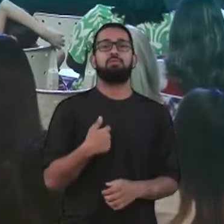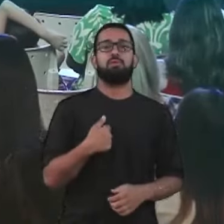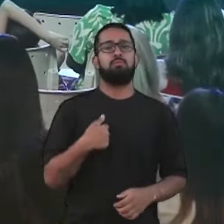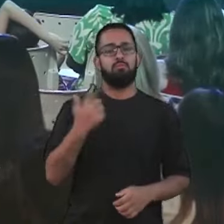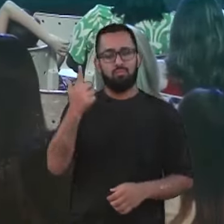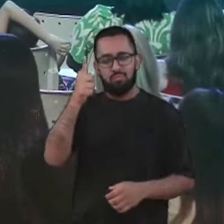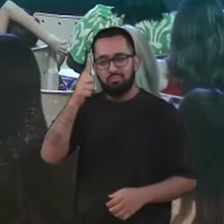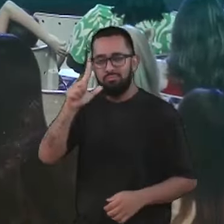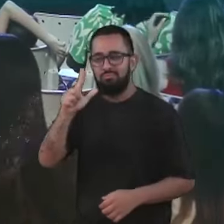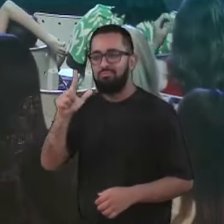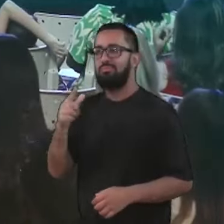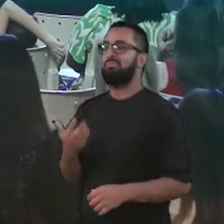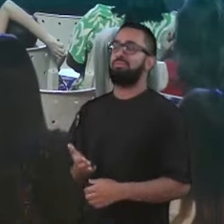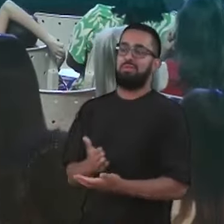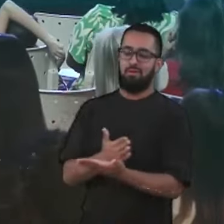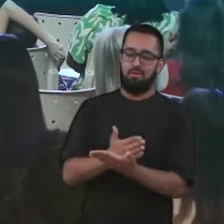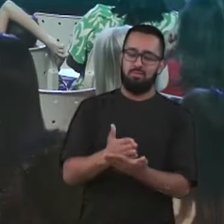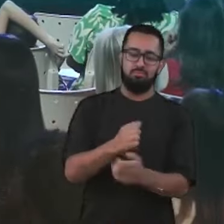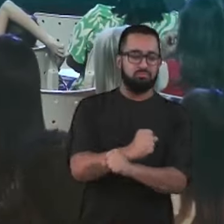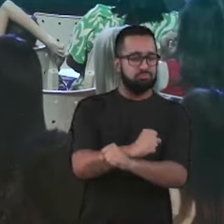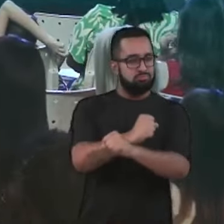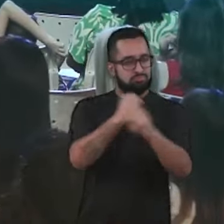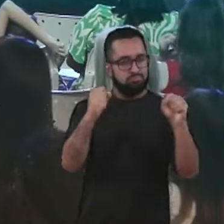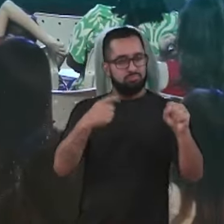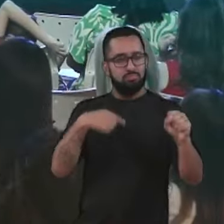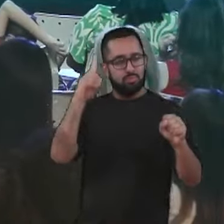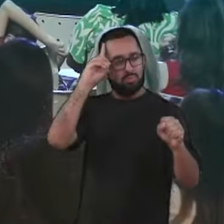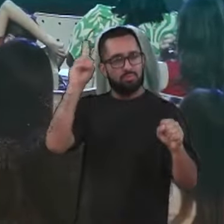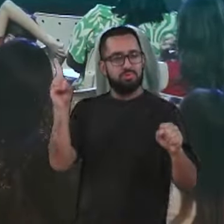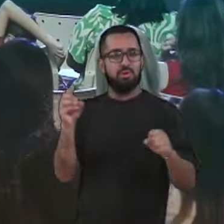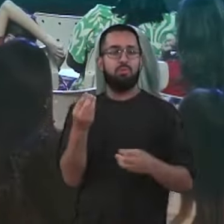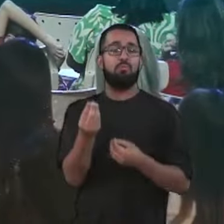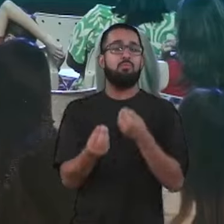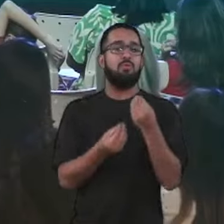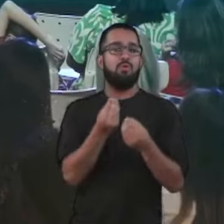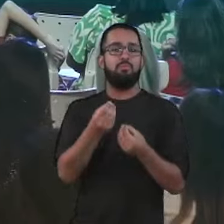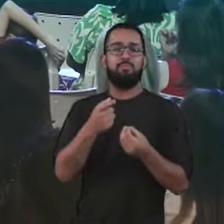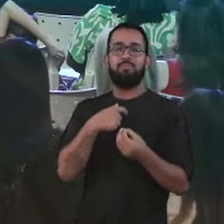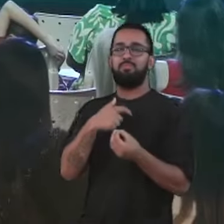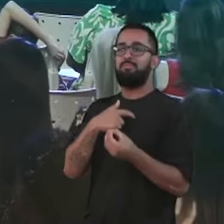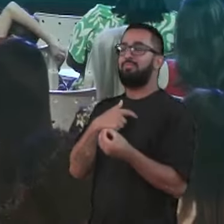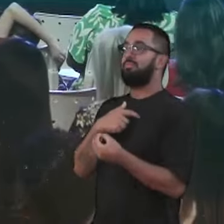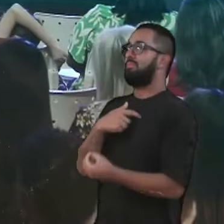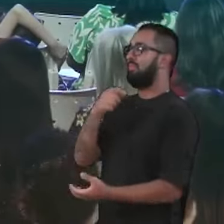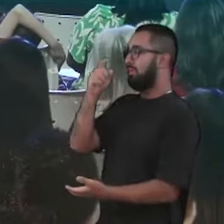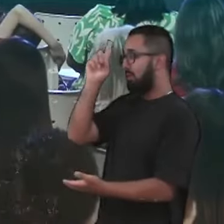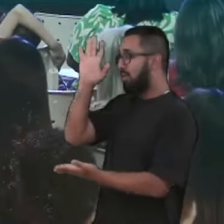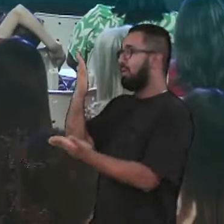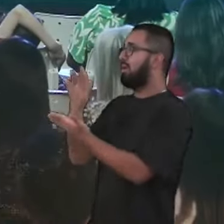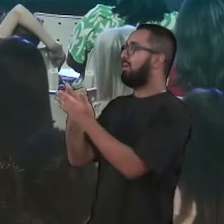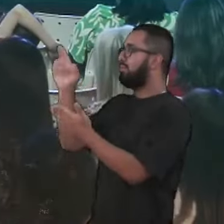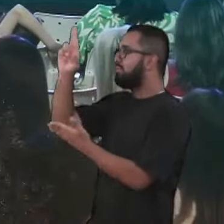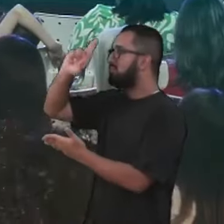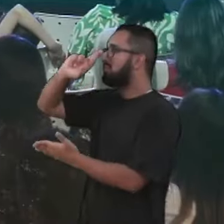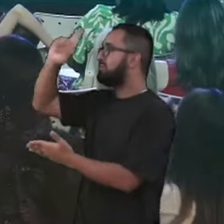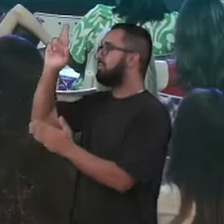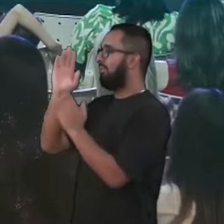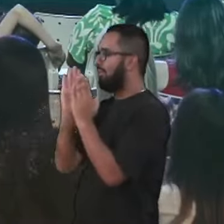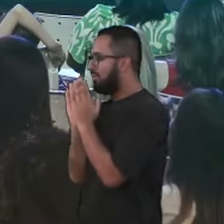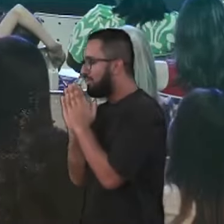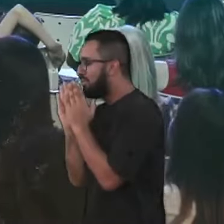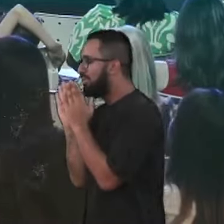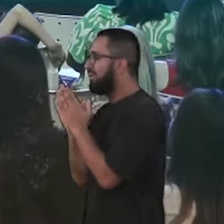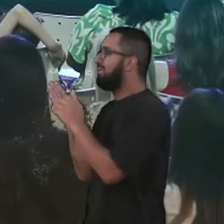você já começar a cantar ao Senhor, você já confiar nas promessas do Senhor, você saber que a alegria vem dEle, de um relacionamento com